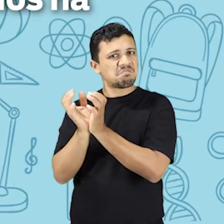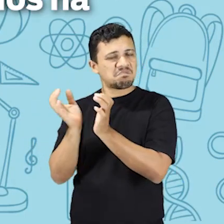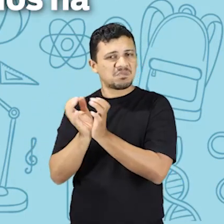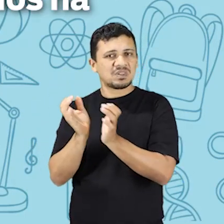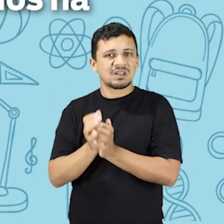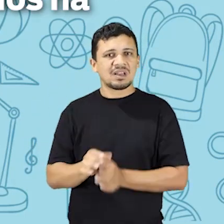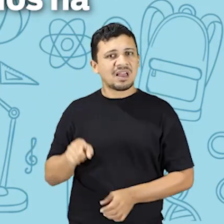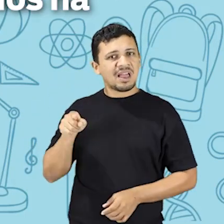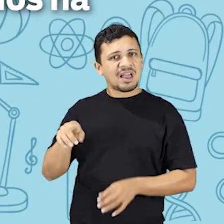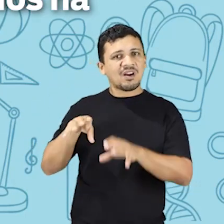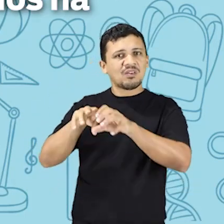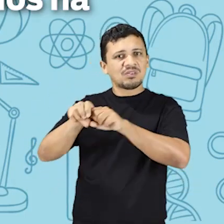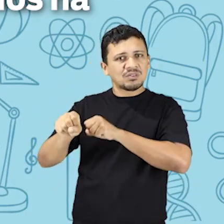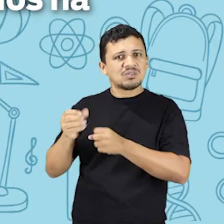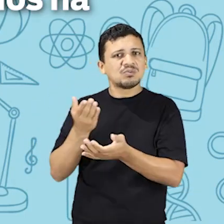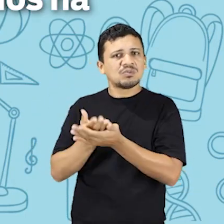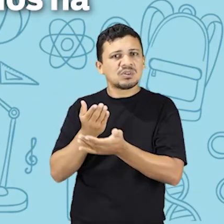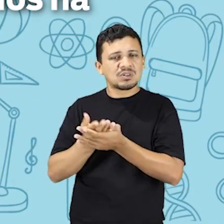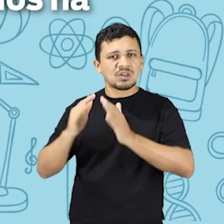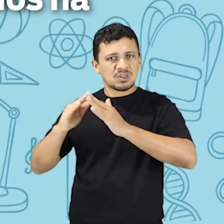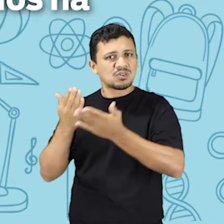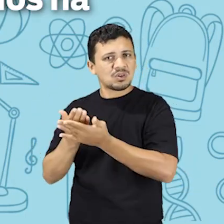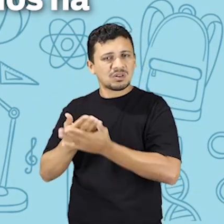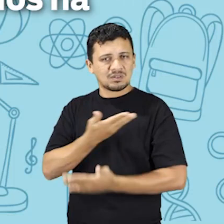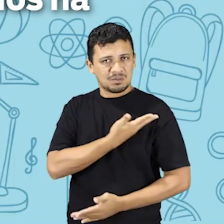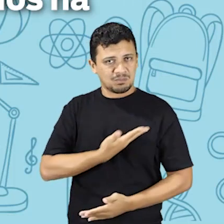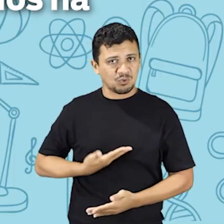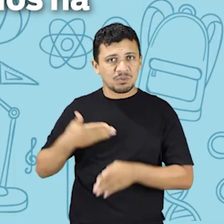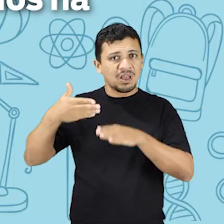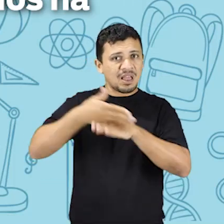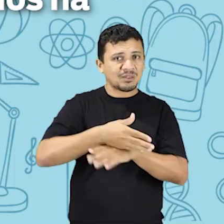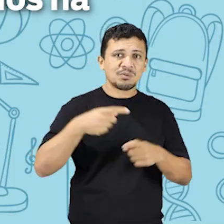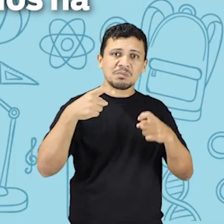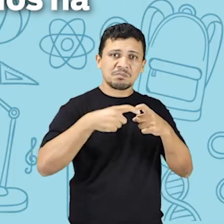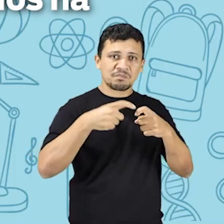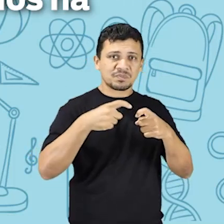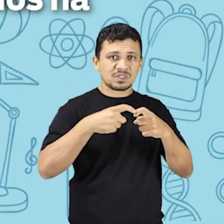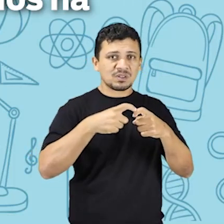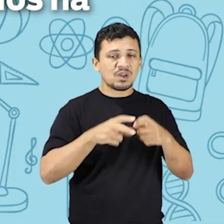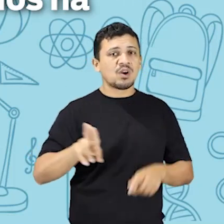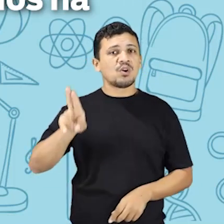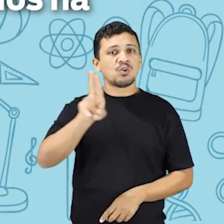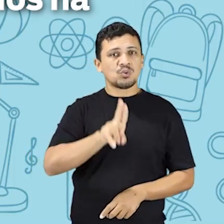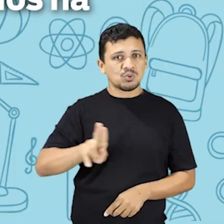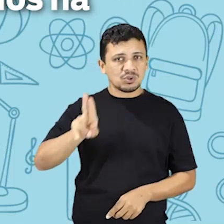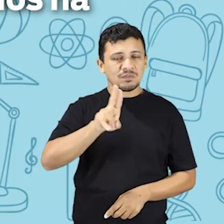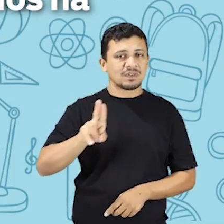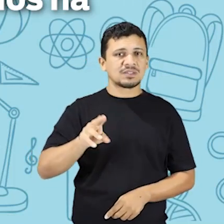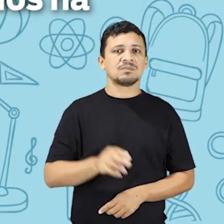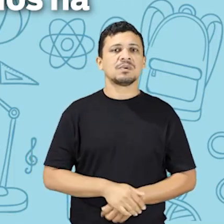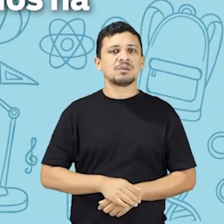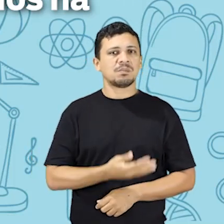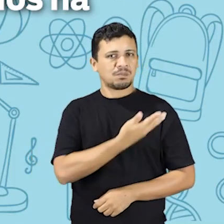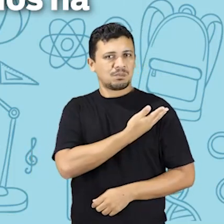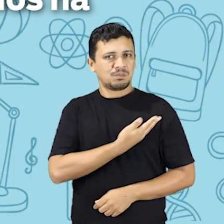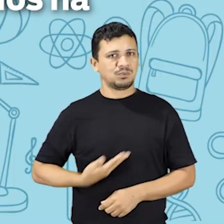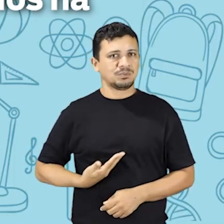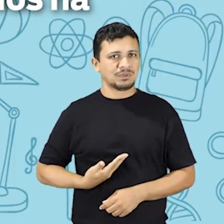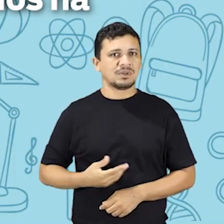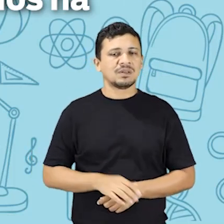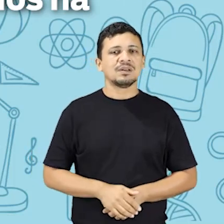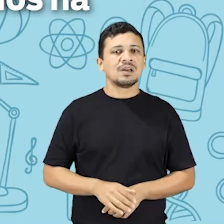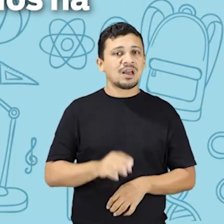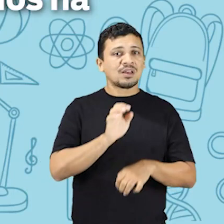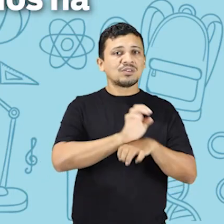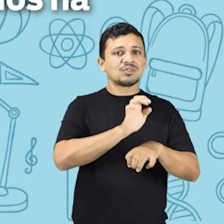Ela concluiu os estudos em uma escola pública e ingressou em medicina na Universidade Pública UniOeste,